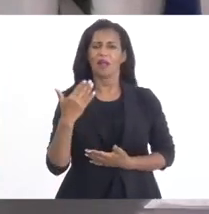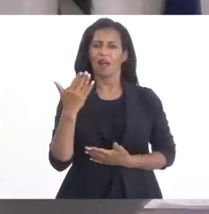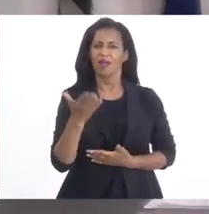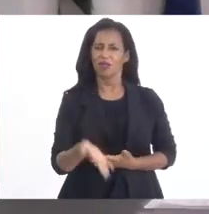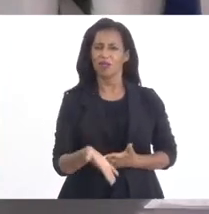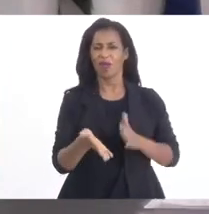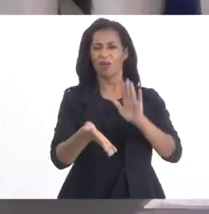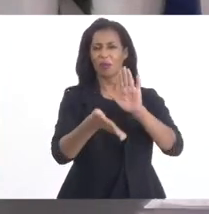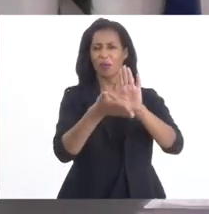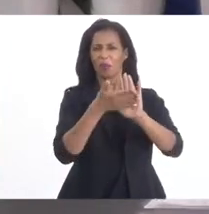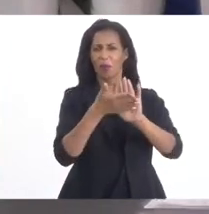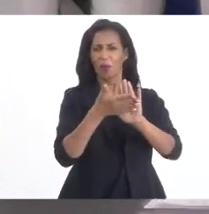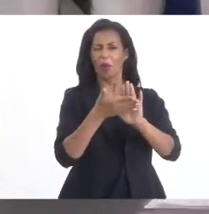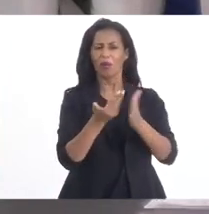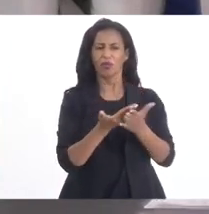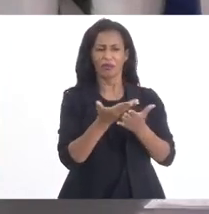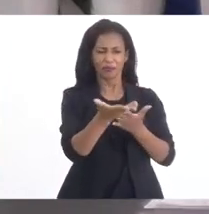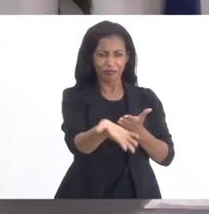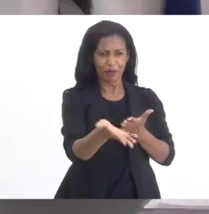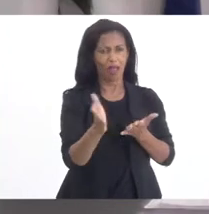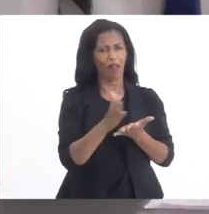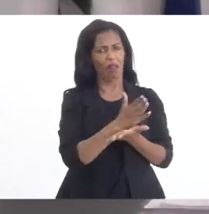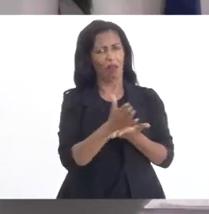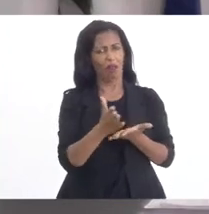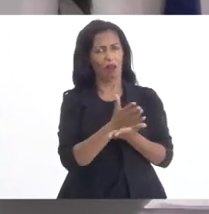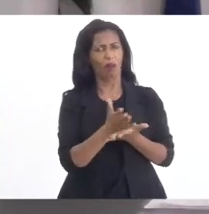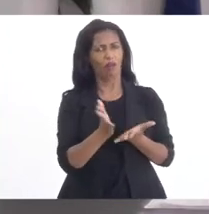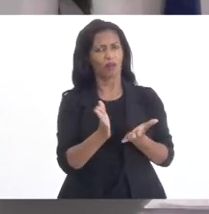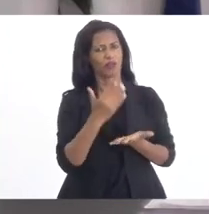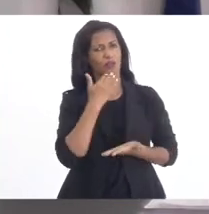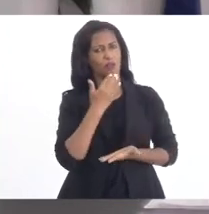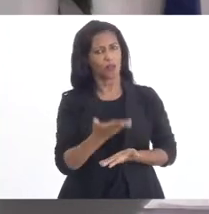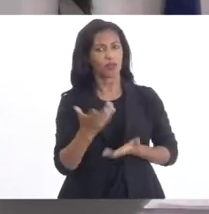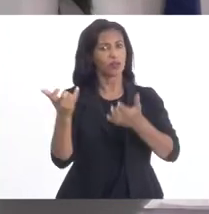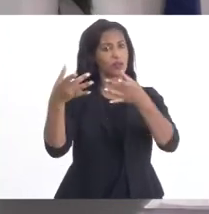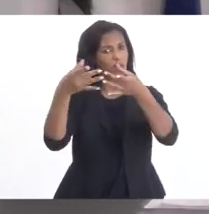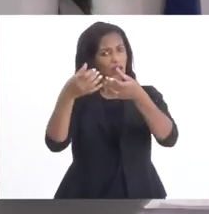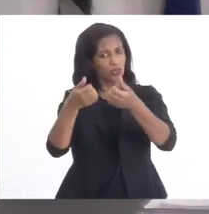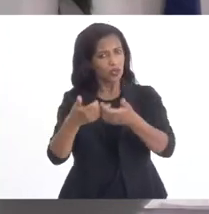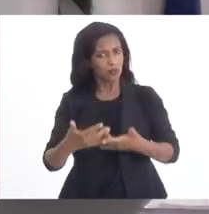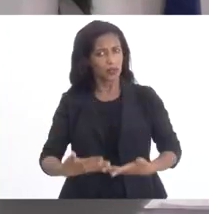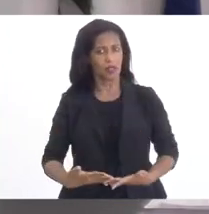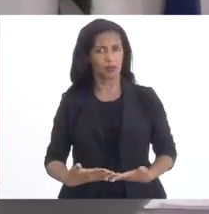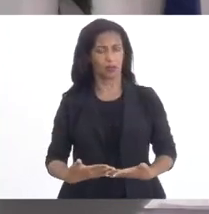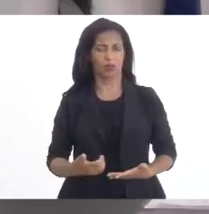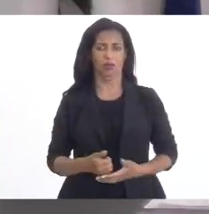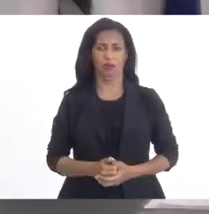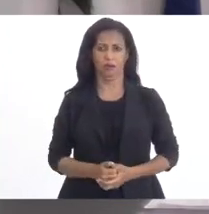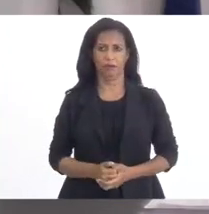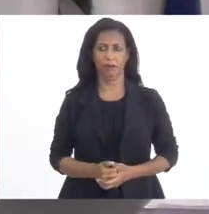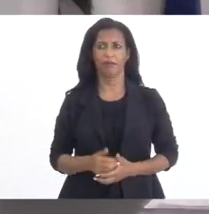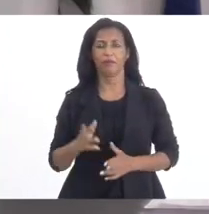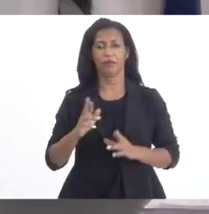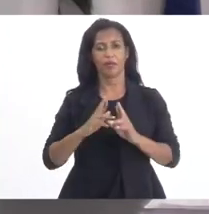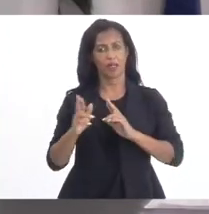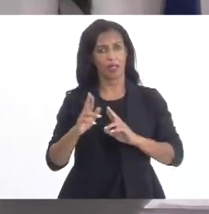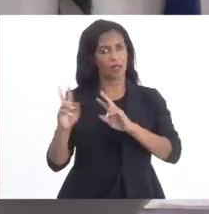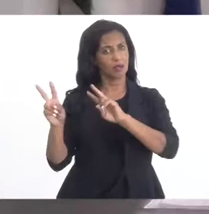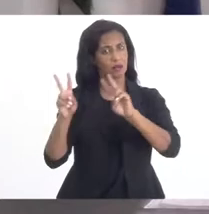proposta algumas vezes. E dadas explicações, e vem sendo dadas explicações em relação a